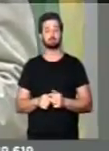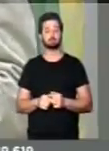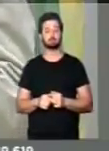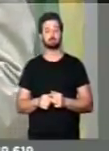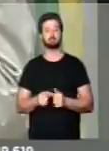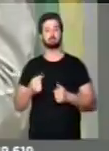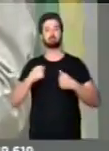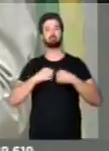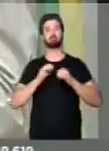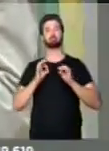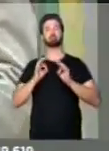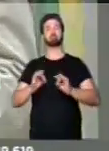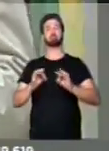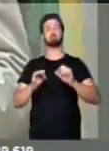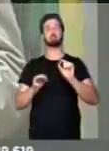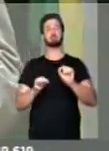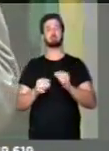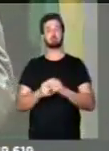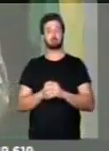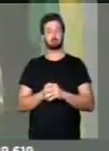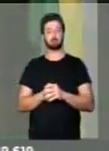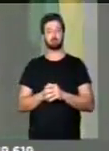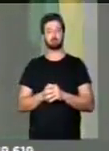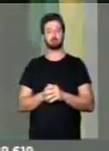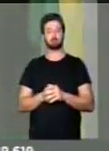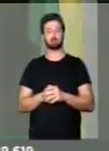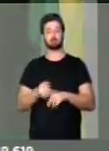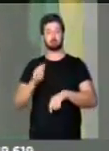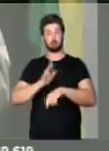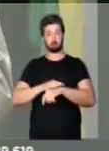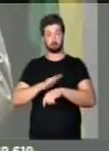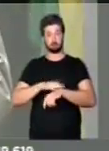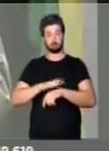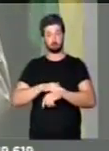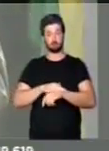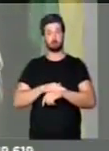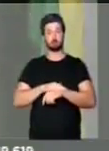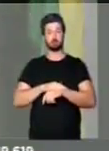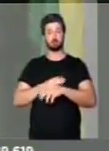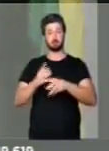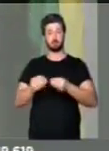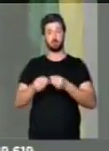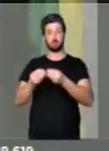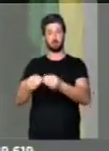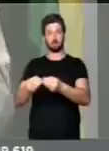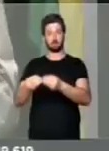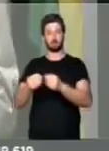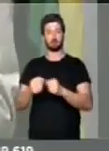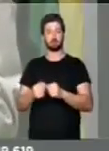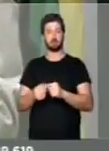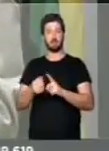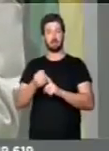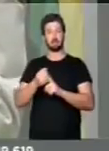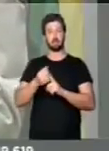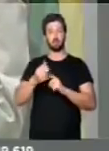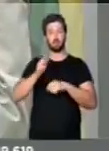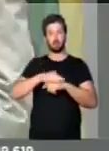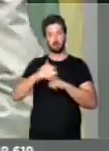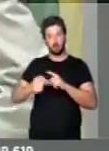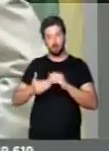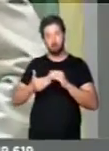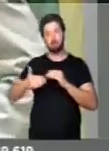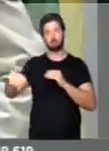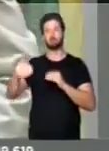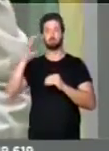com a certeza de que o prazo dado, a extensão concedida,